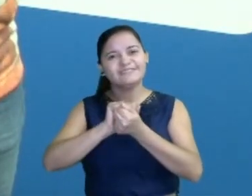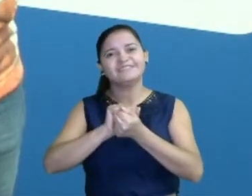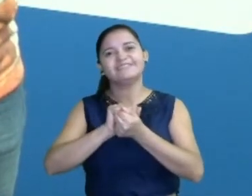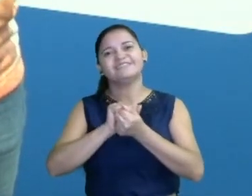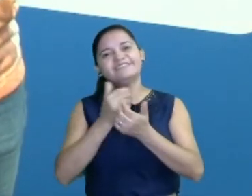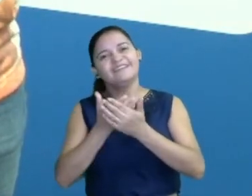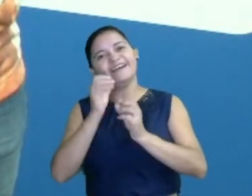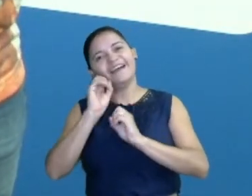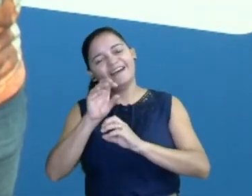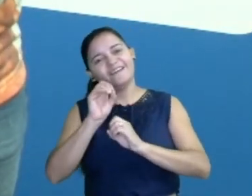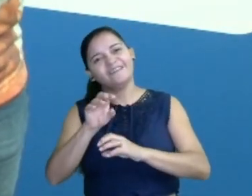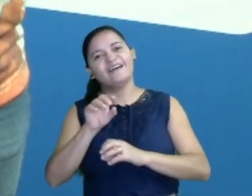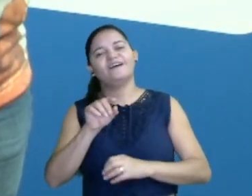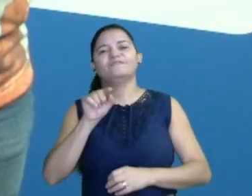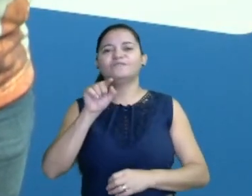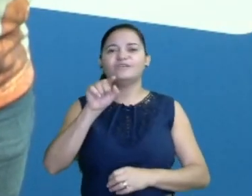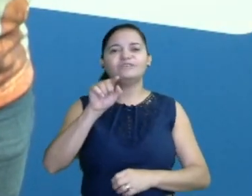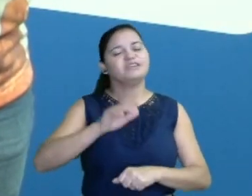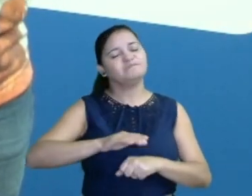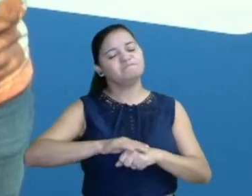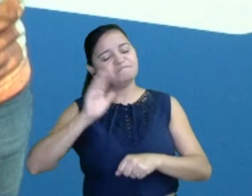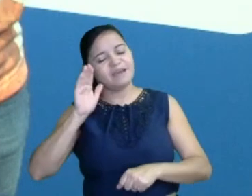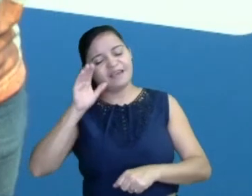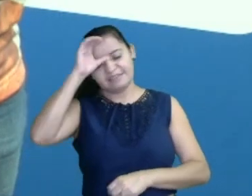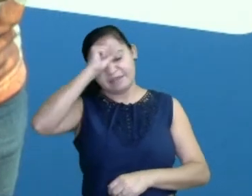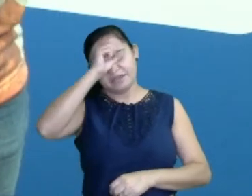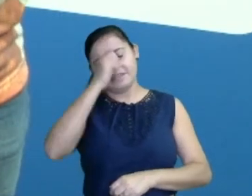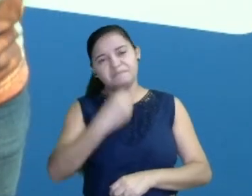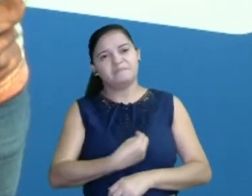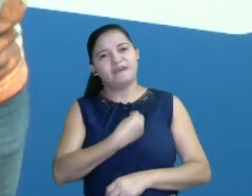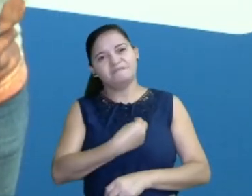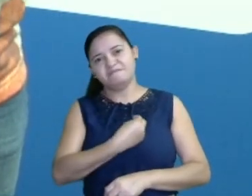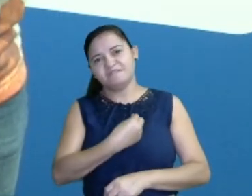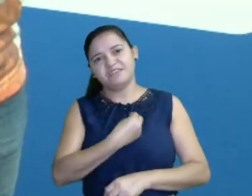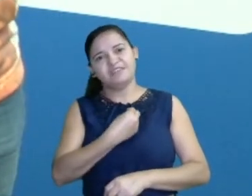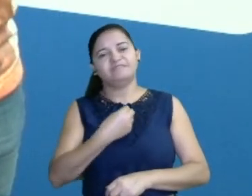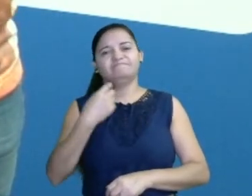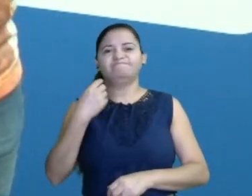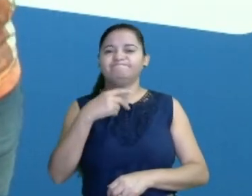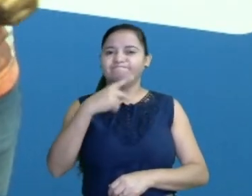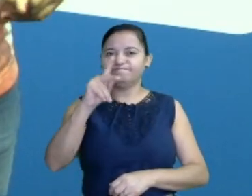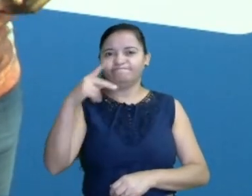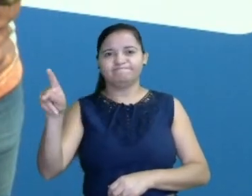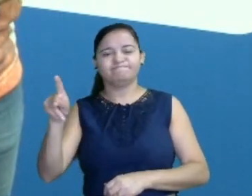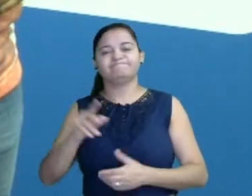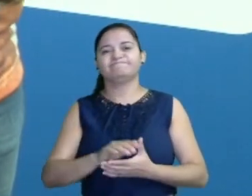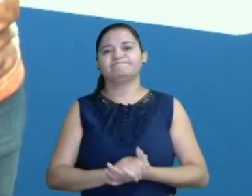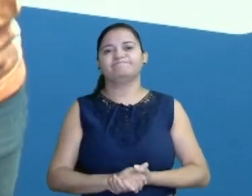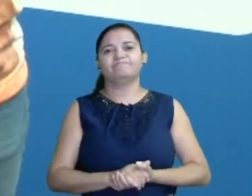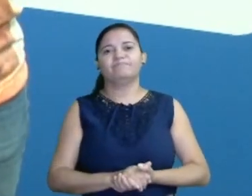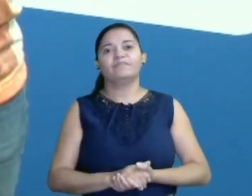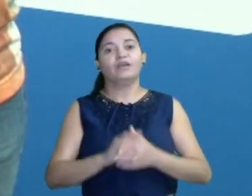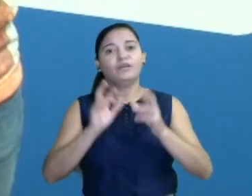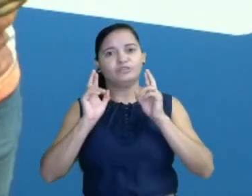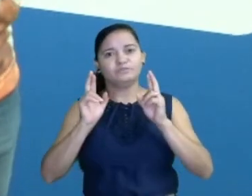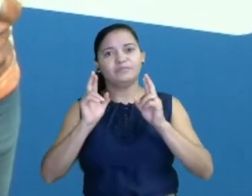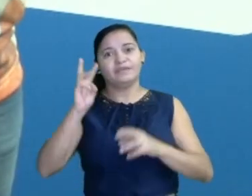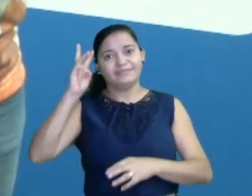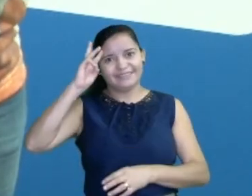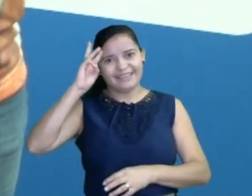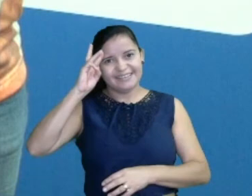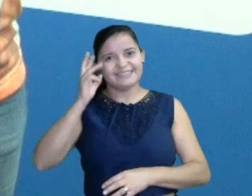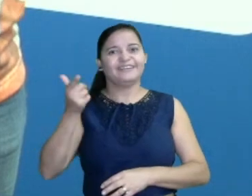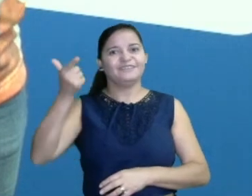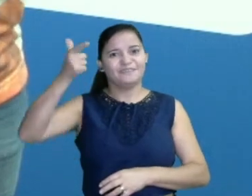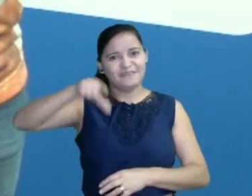dessa aula para que vocês possam levar um pouco mais de conhecimento para a vida de vocês e ele espero Próxima terça vocês aí do outro